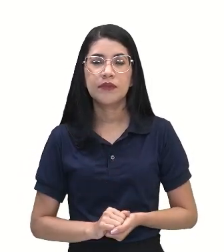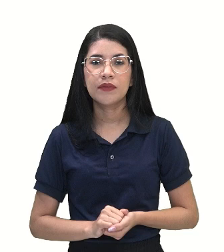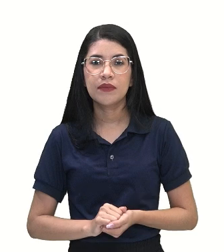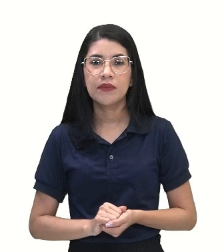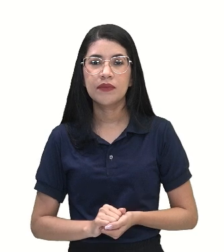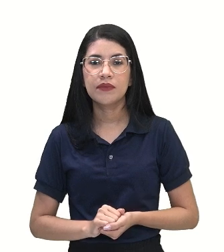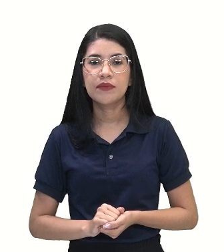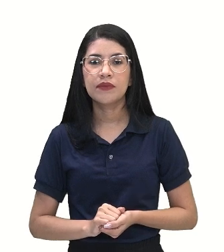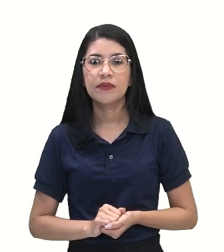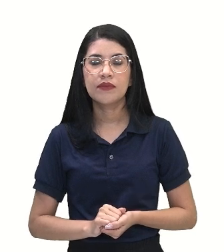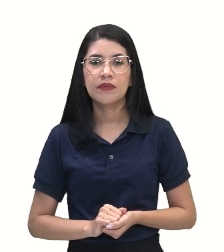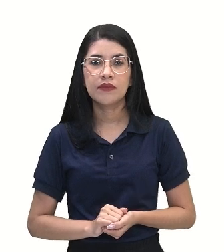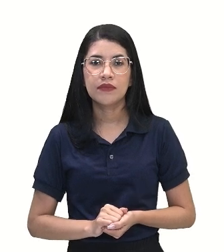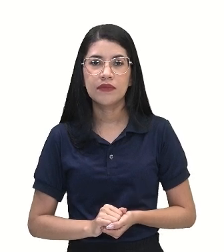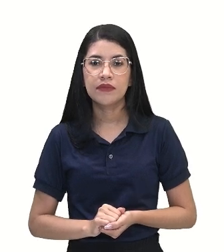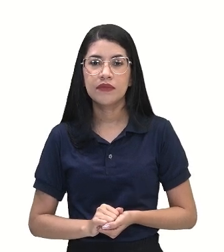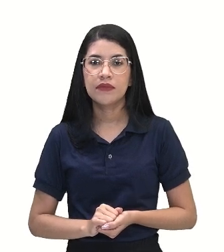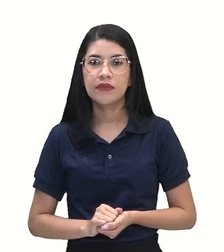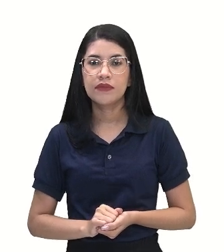353